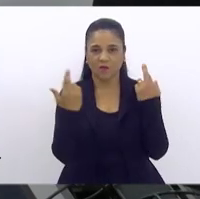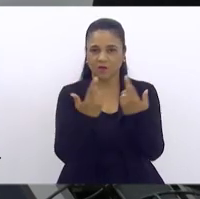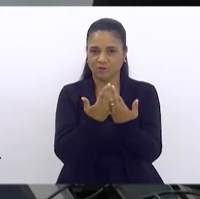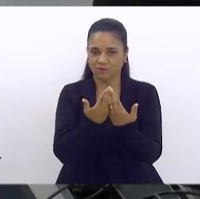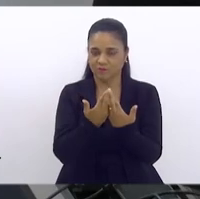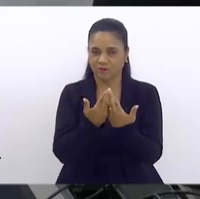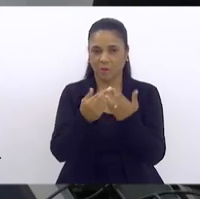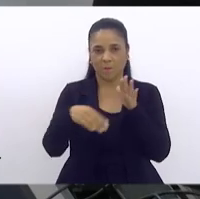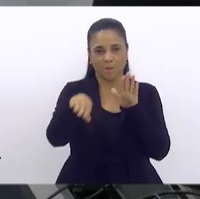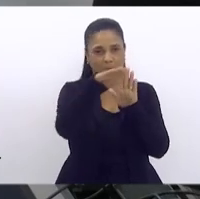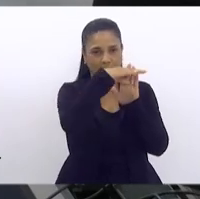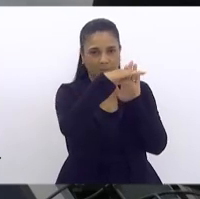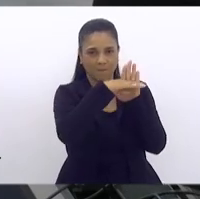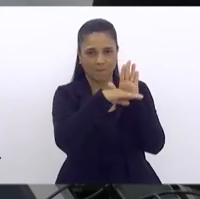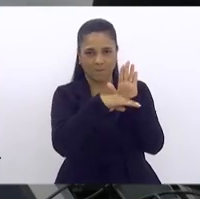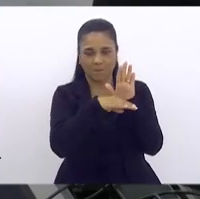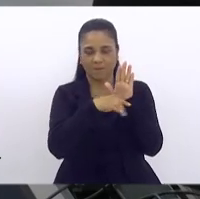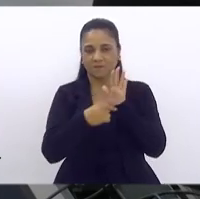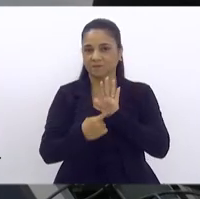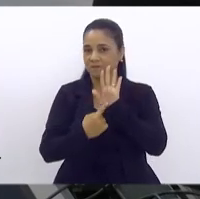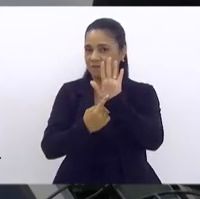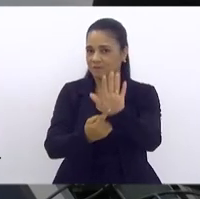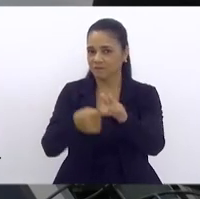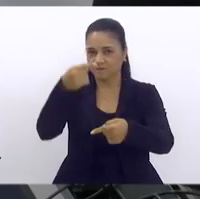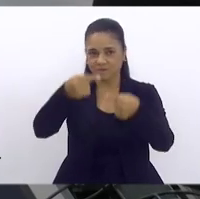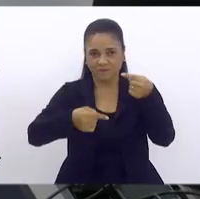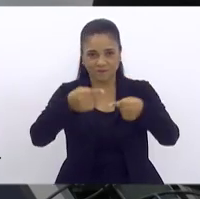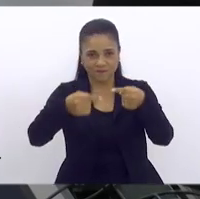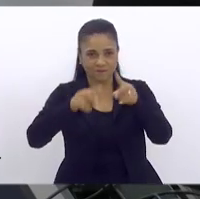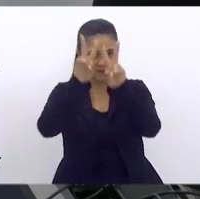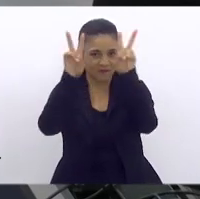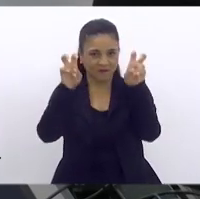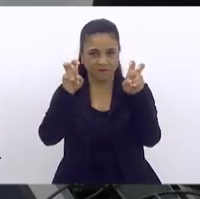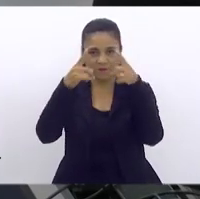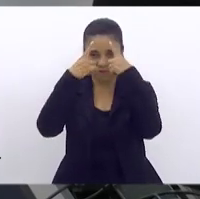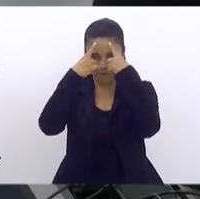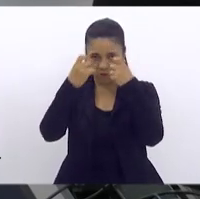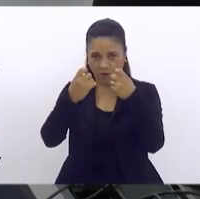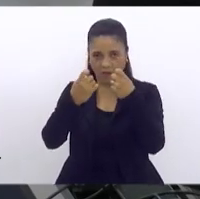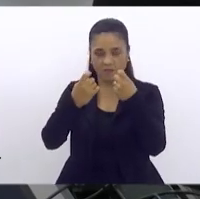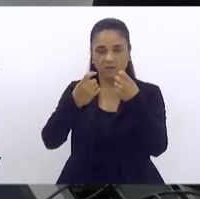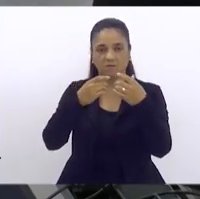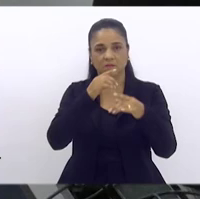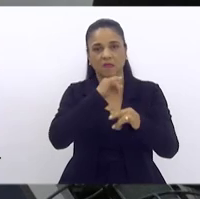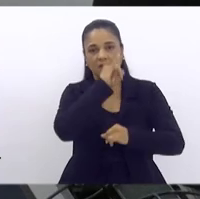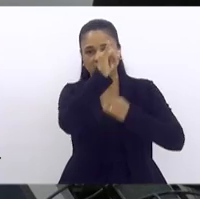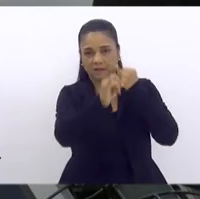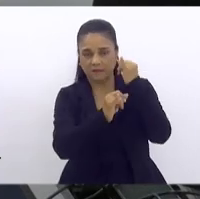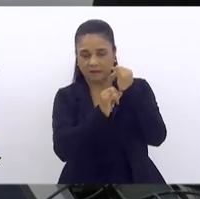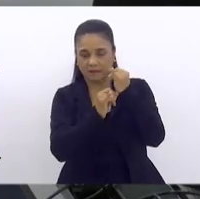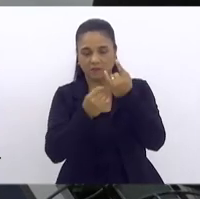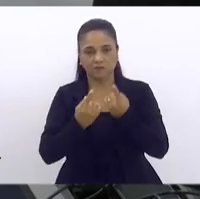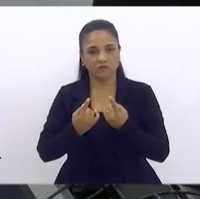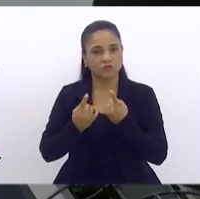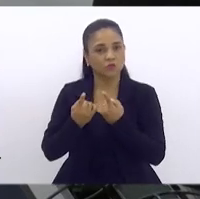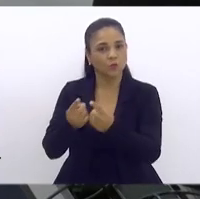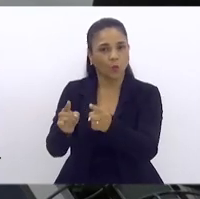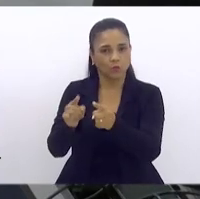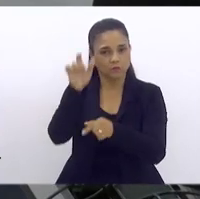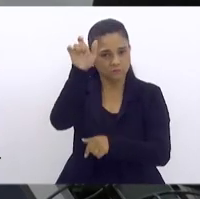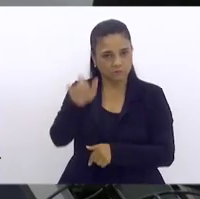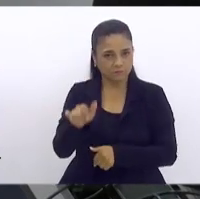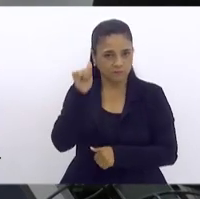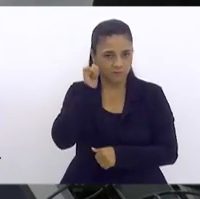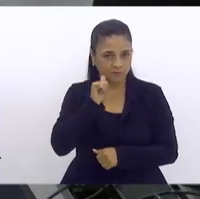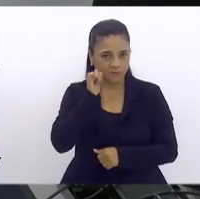com a seguinte pauta: exposição e debate sobre o tema violência cibernética contra a mulher, com a participação